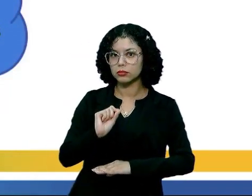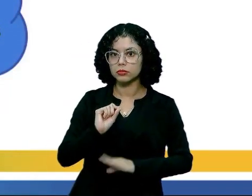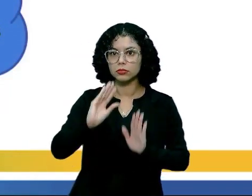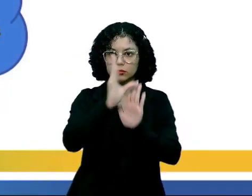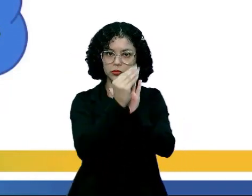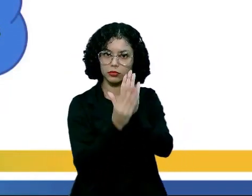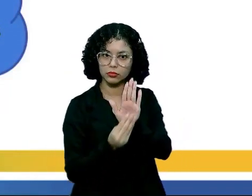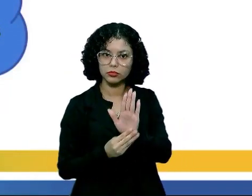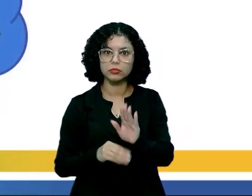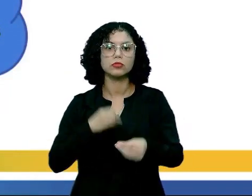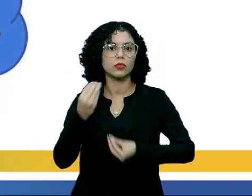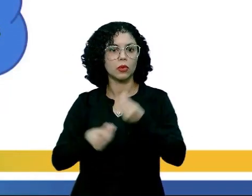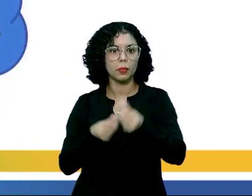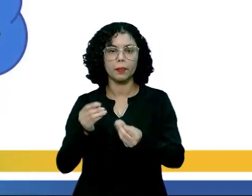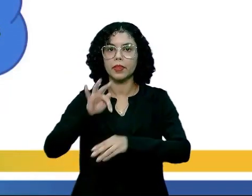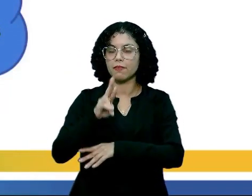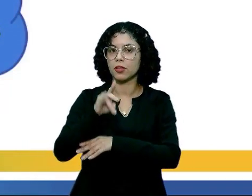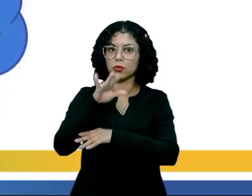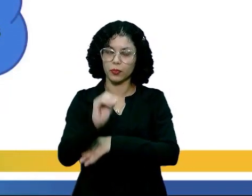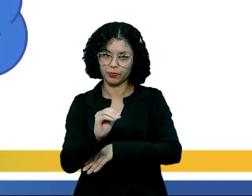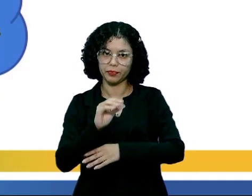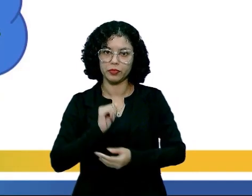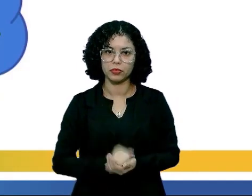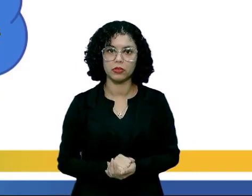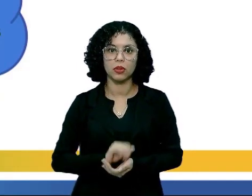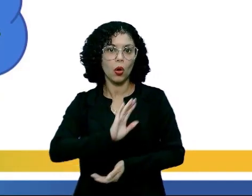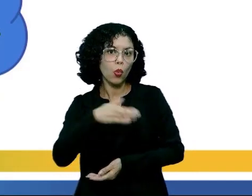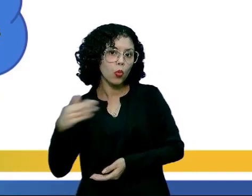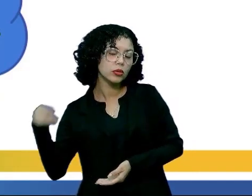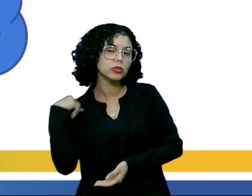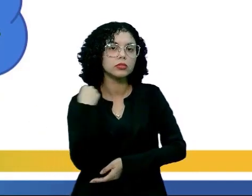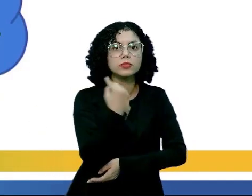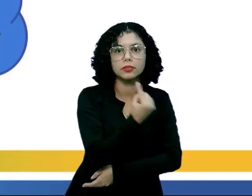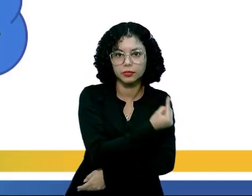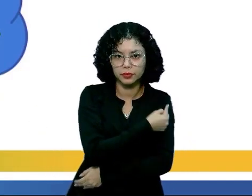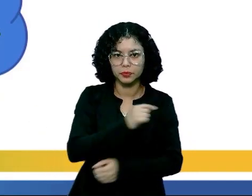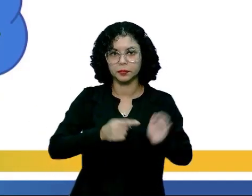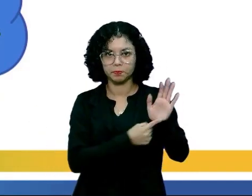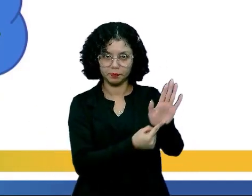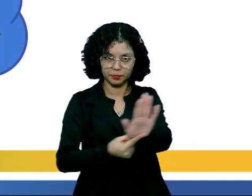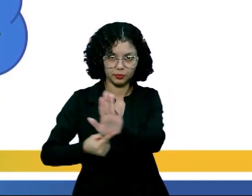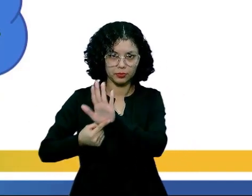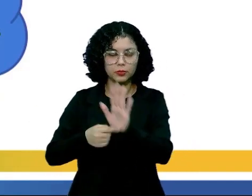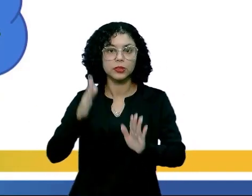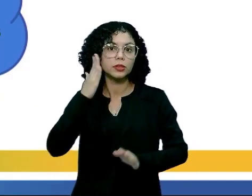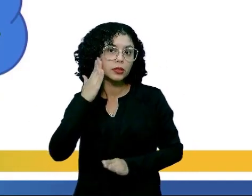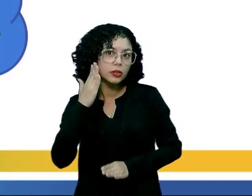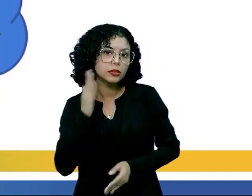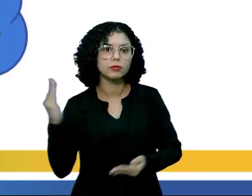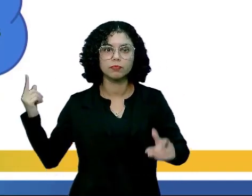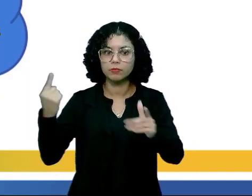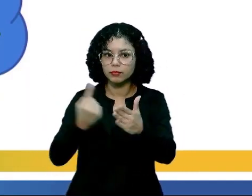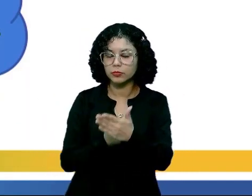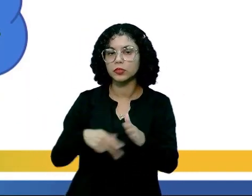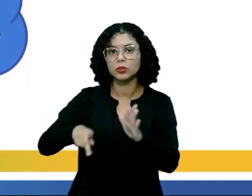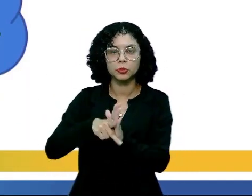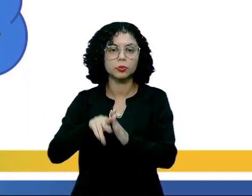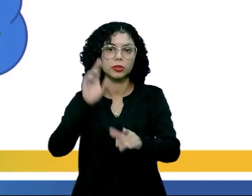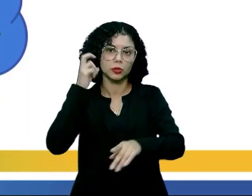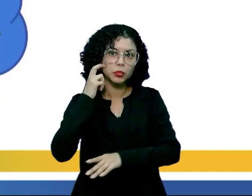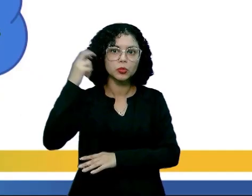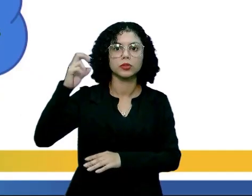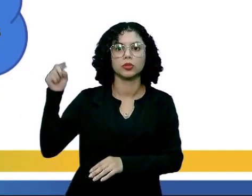ser dada como fenômeno social quando a gente for apresentar compreender inserir o contexto da